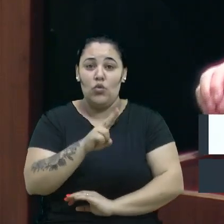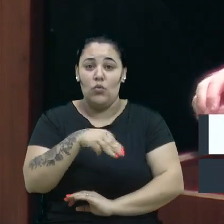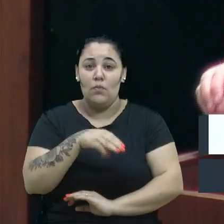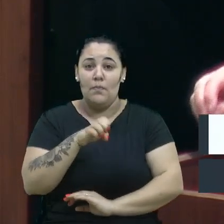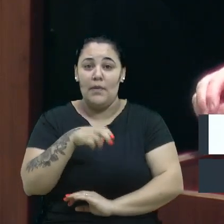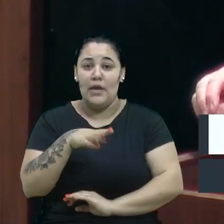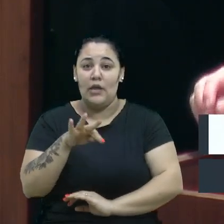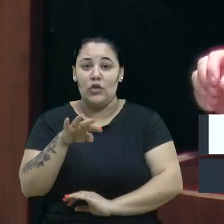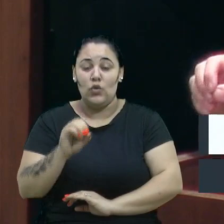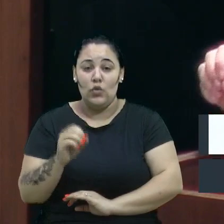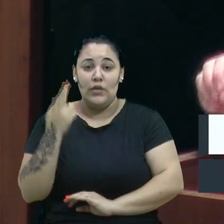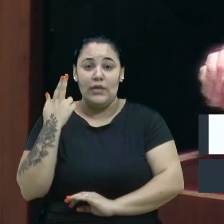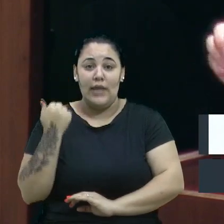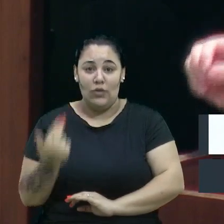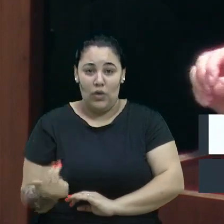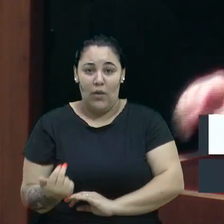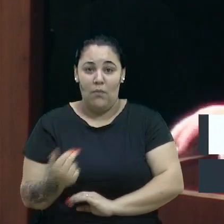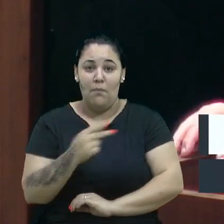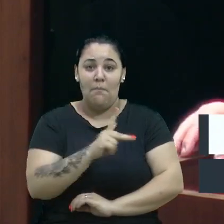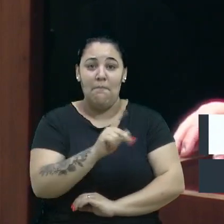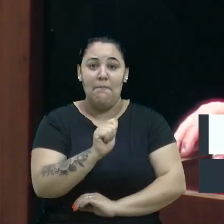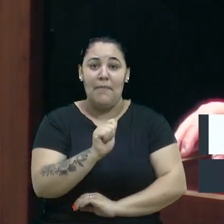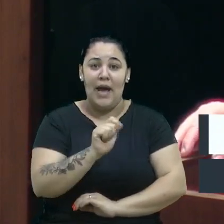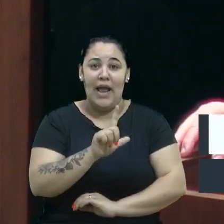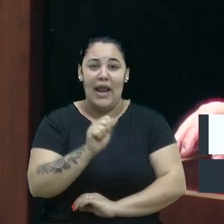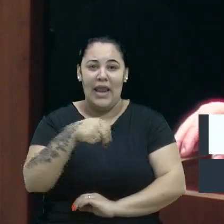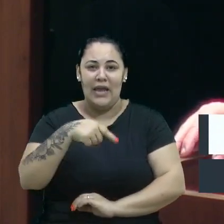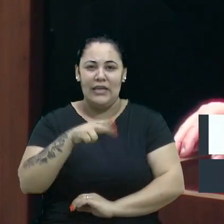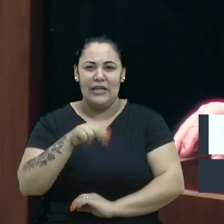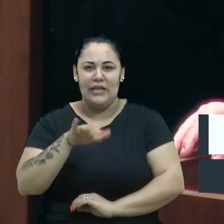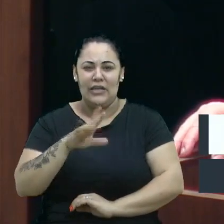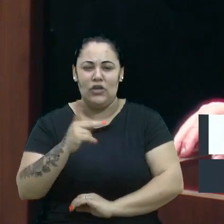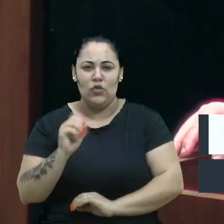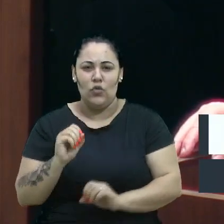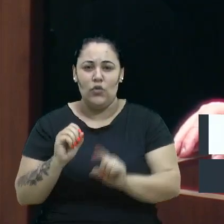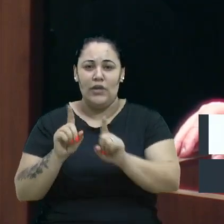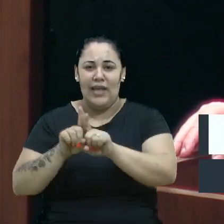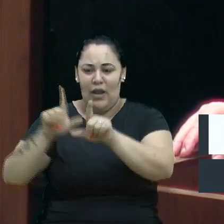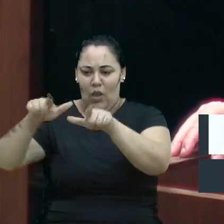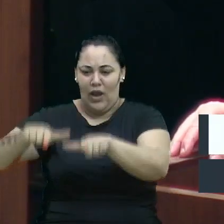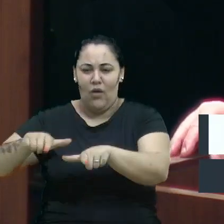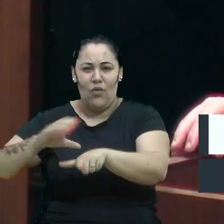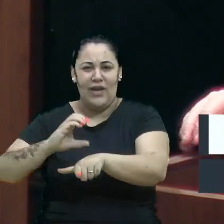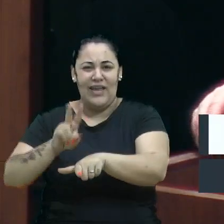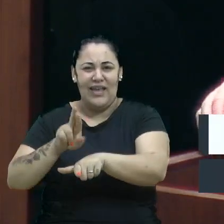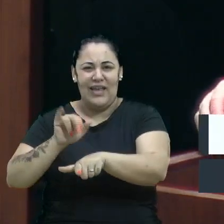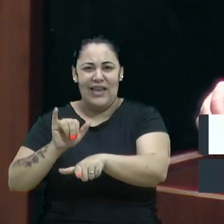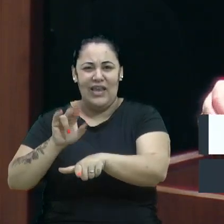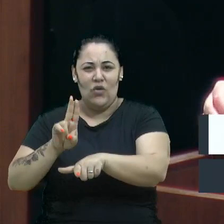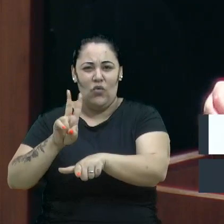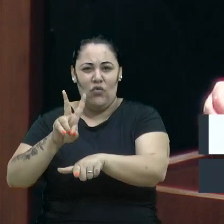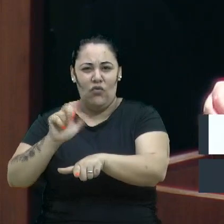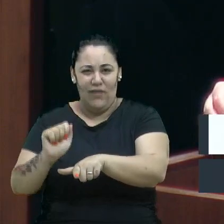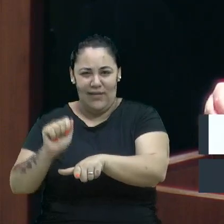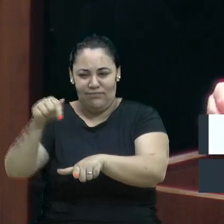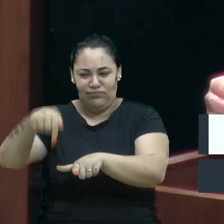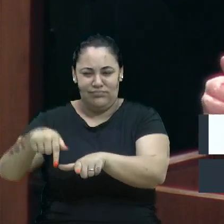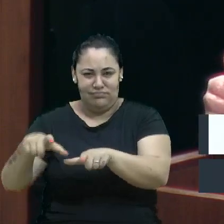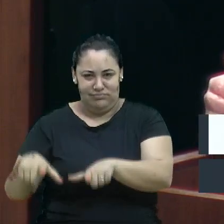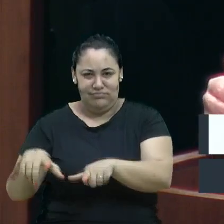do Palanquinho, que é no distrito de Criúva. Então, aqui eu quero